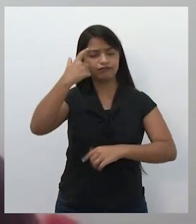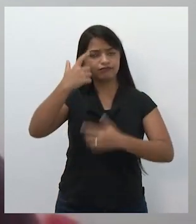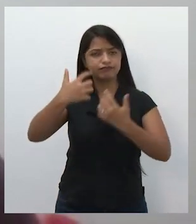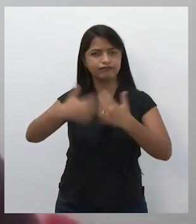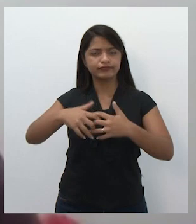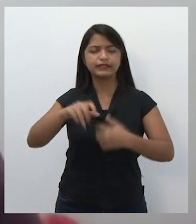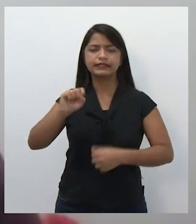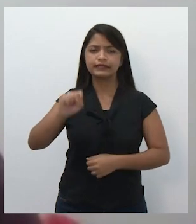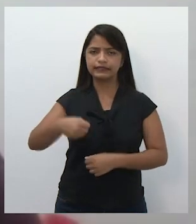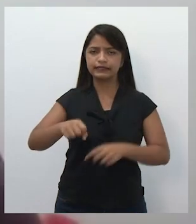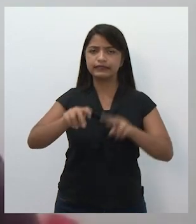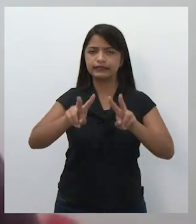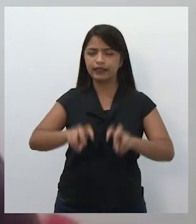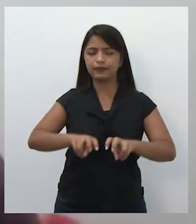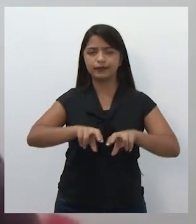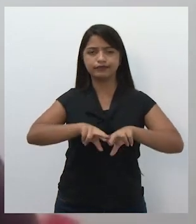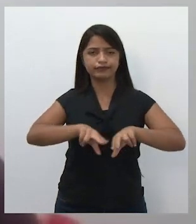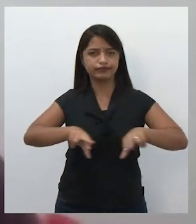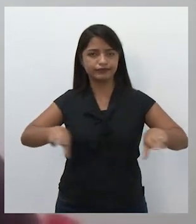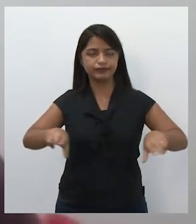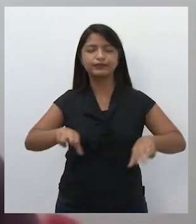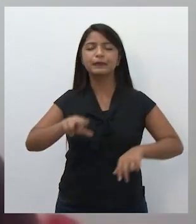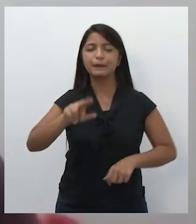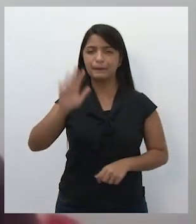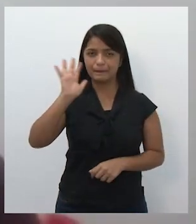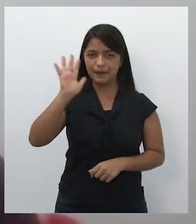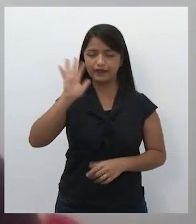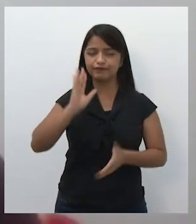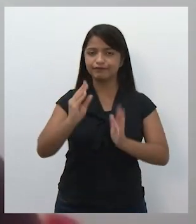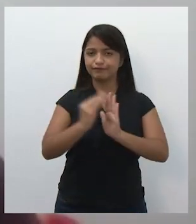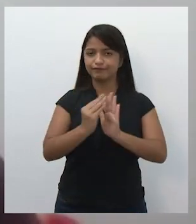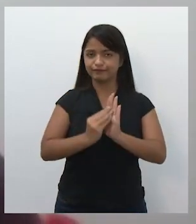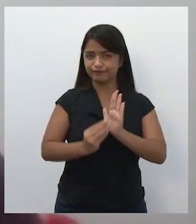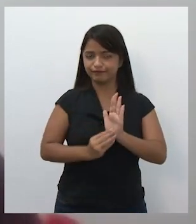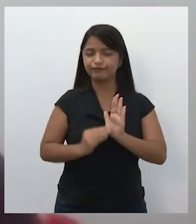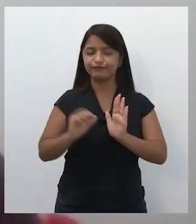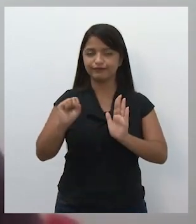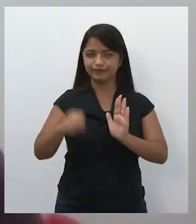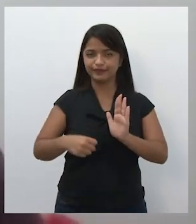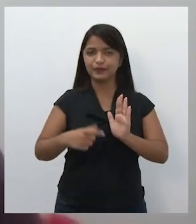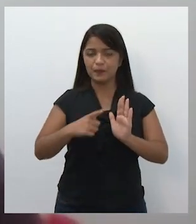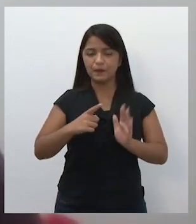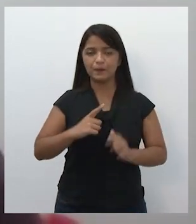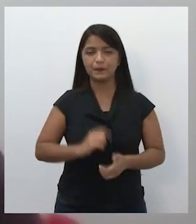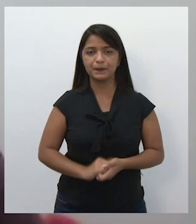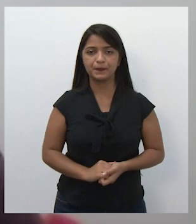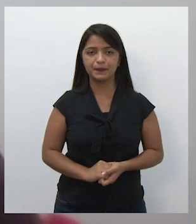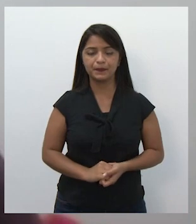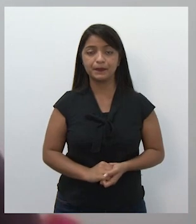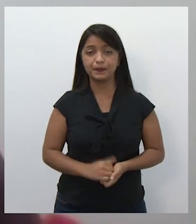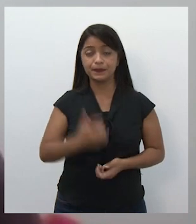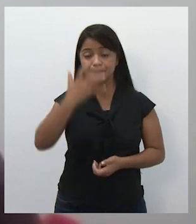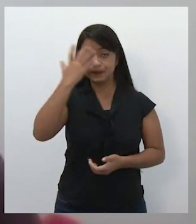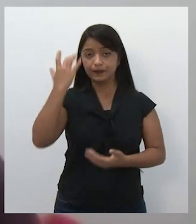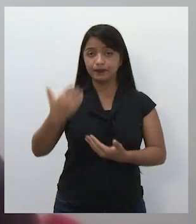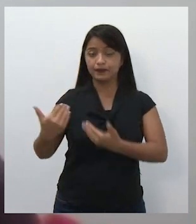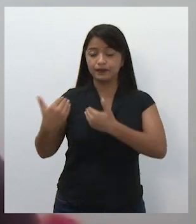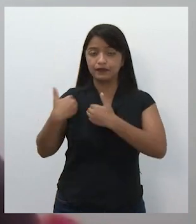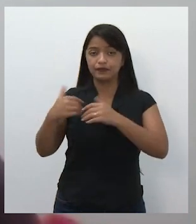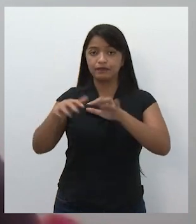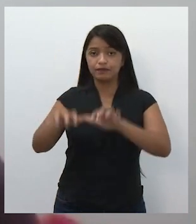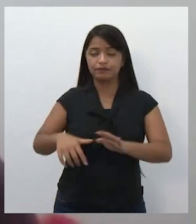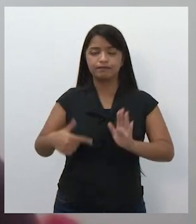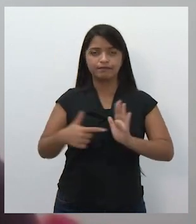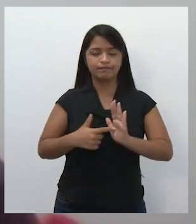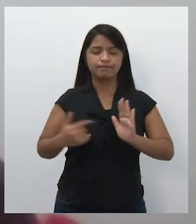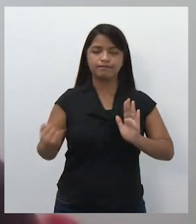Todas essas questões de diversidade foram pensadas. Então, isso é algo que, para quem produziu, para quem produz, é muito caro